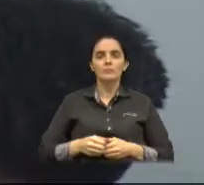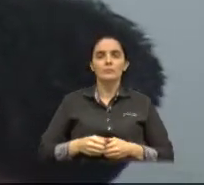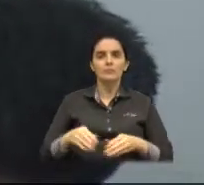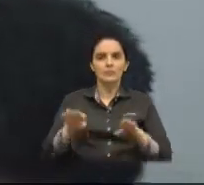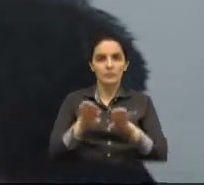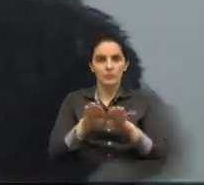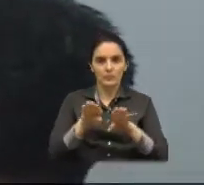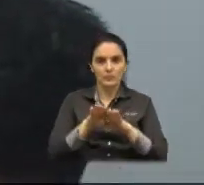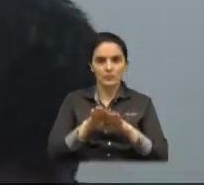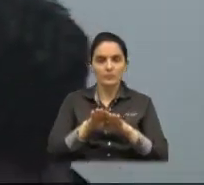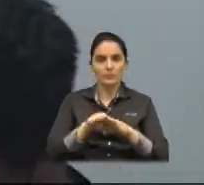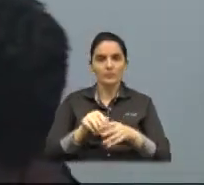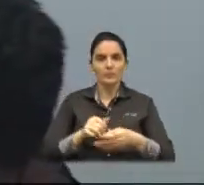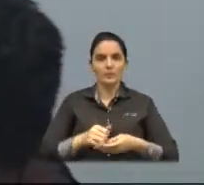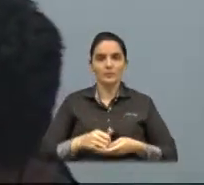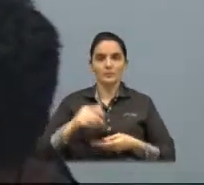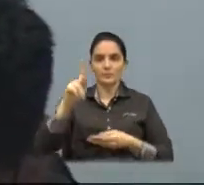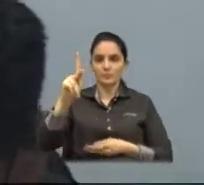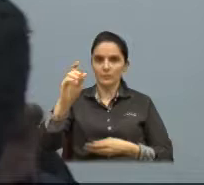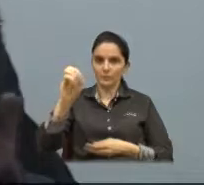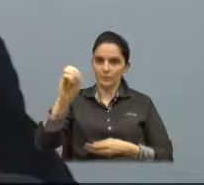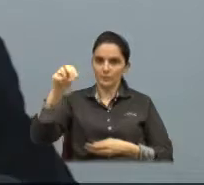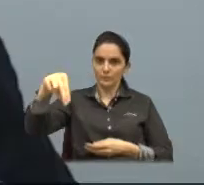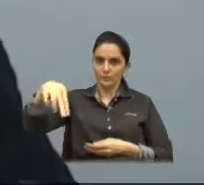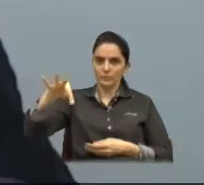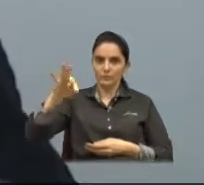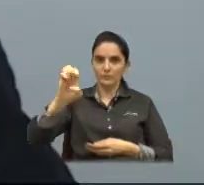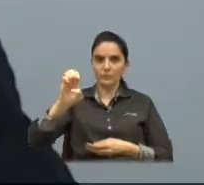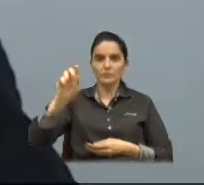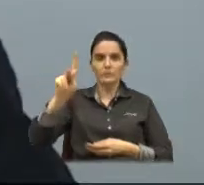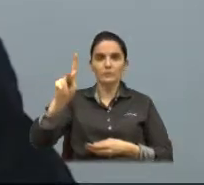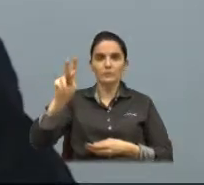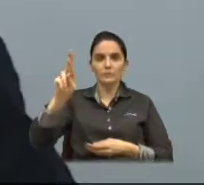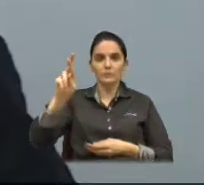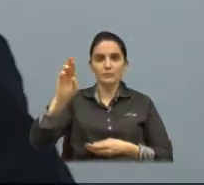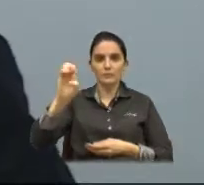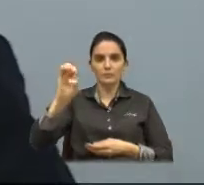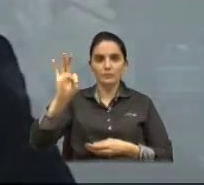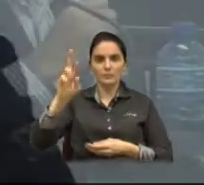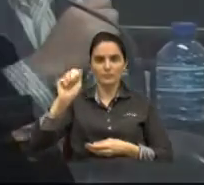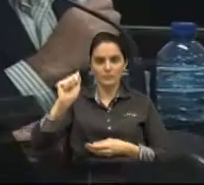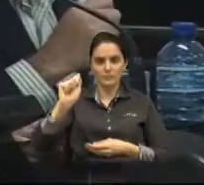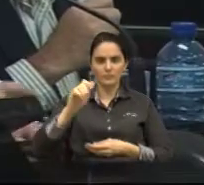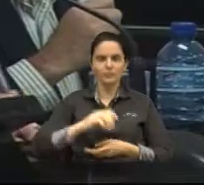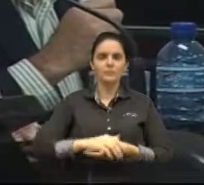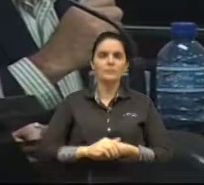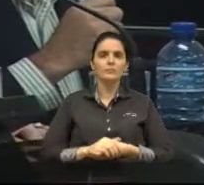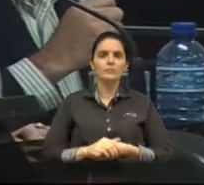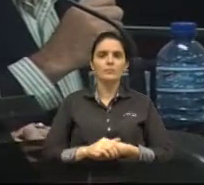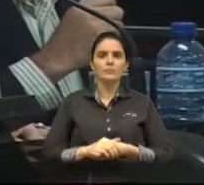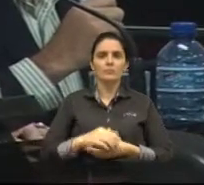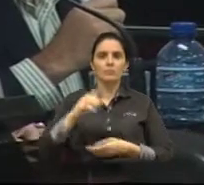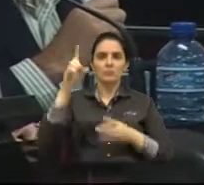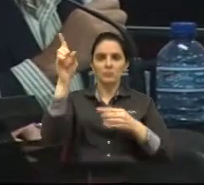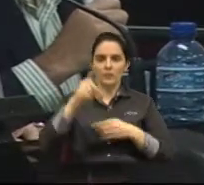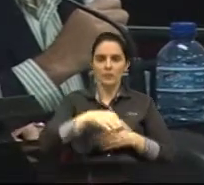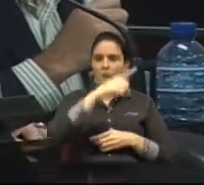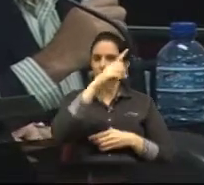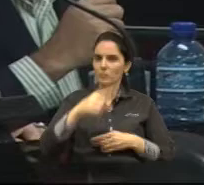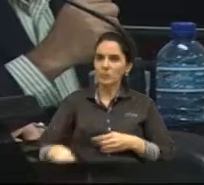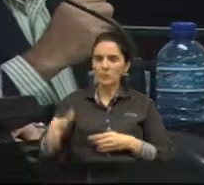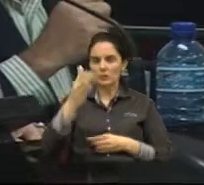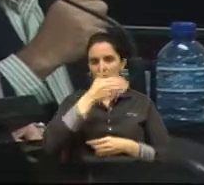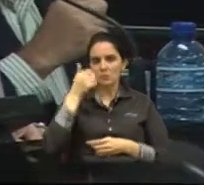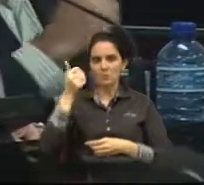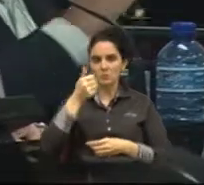E dizer que eles estão de parabéns pelo excelente campeonato, que é um dos melhores do estado de São Paulo e